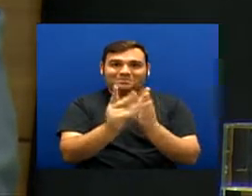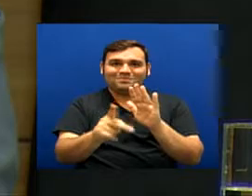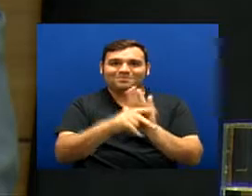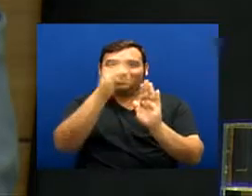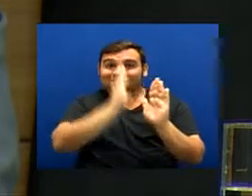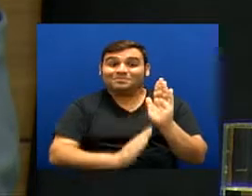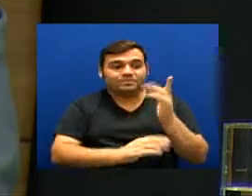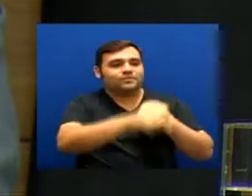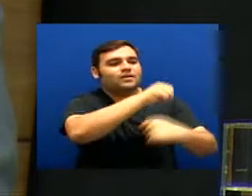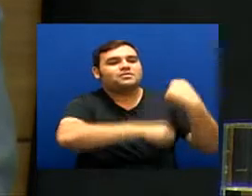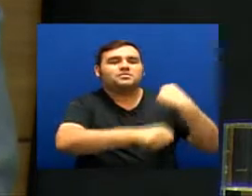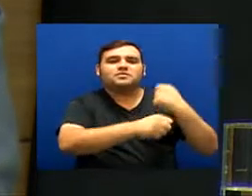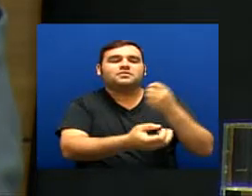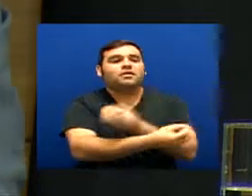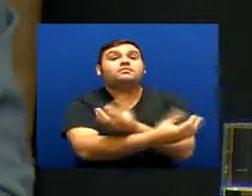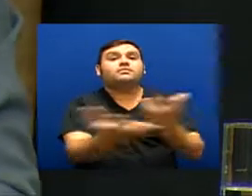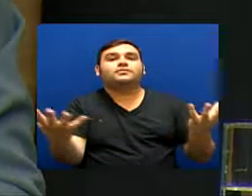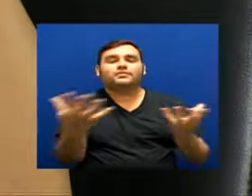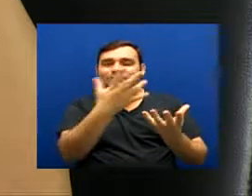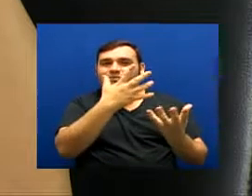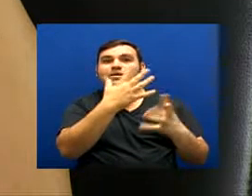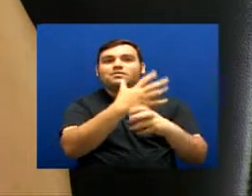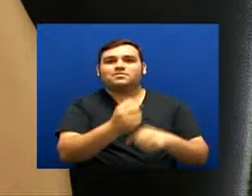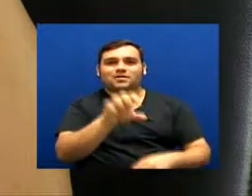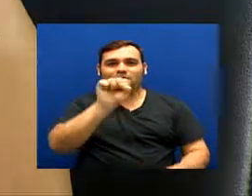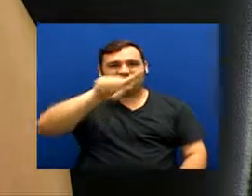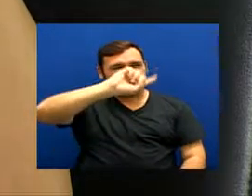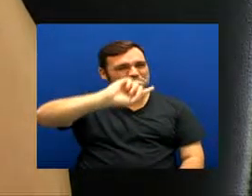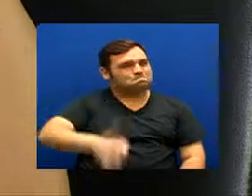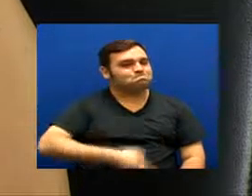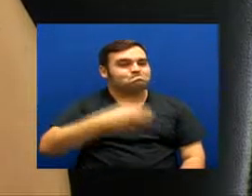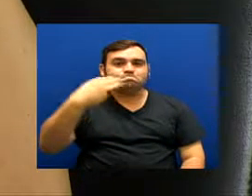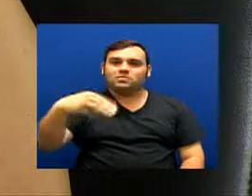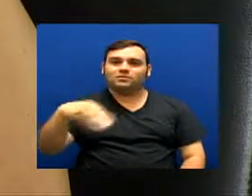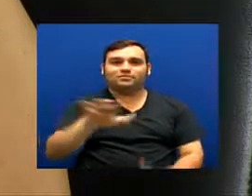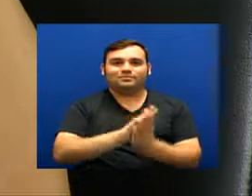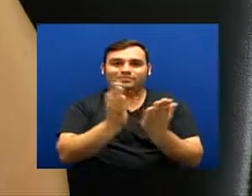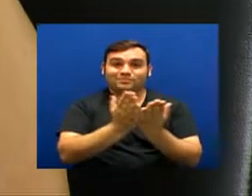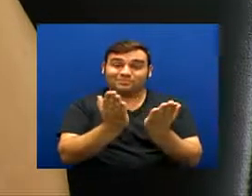buscaram inspiração no livro sagrado. Quando Gutenberg